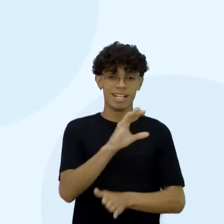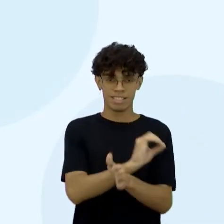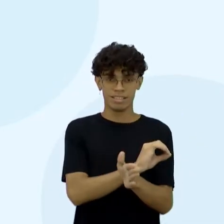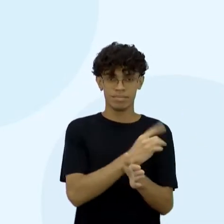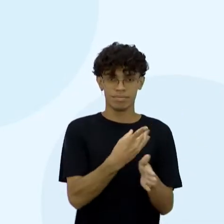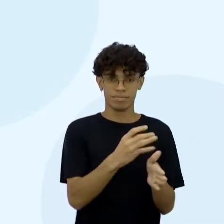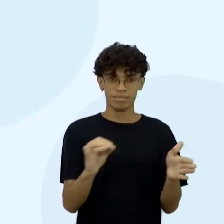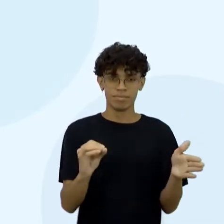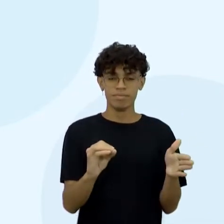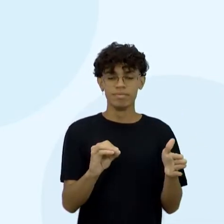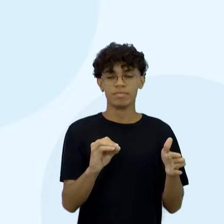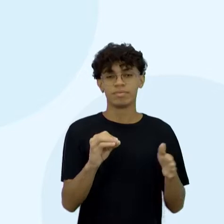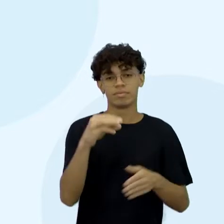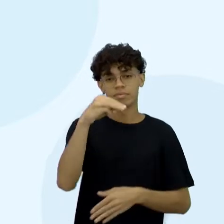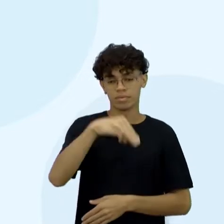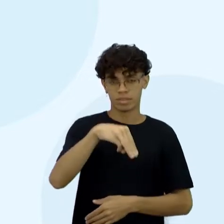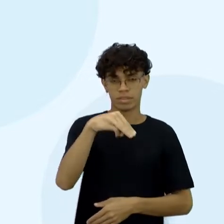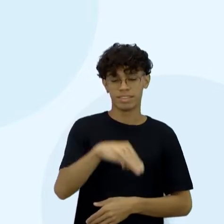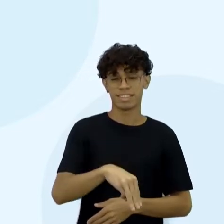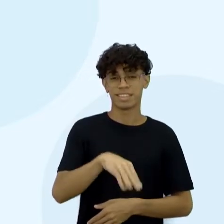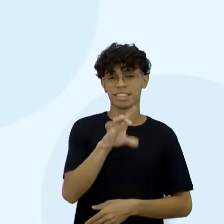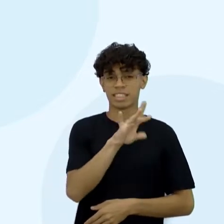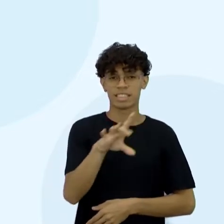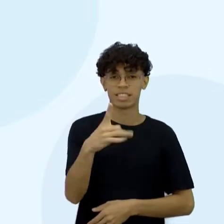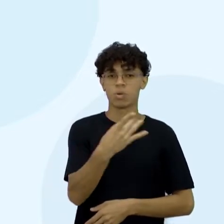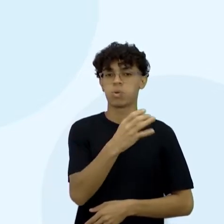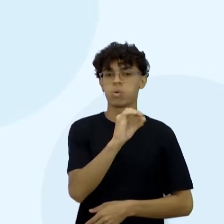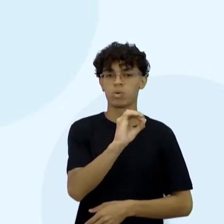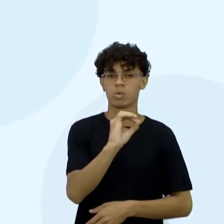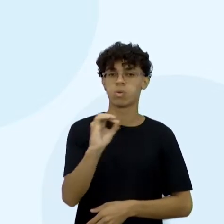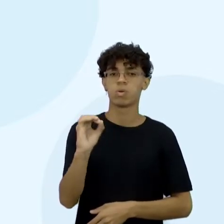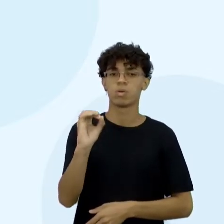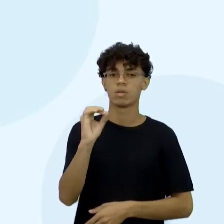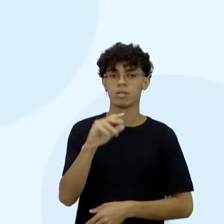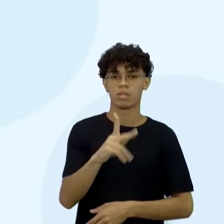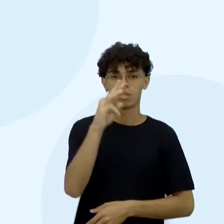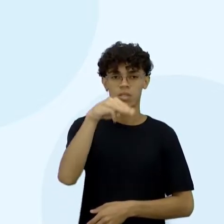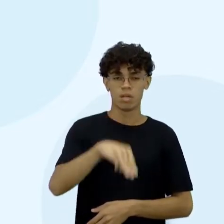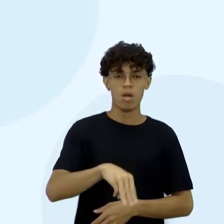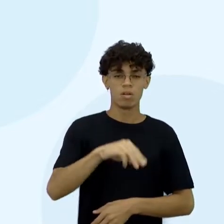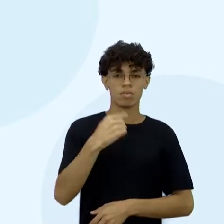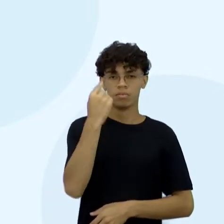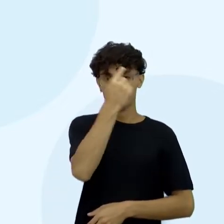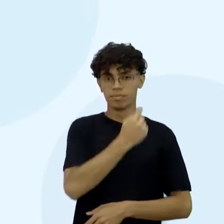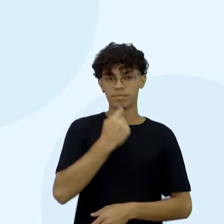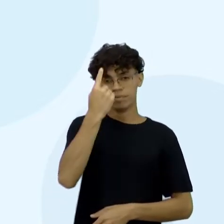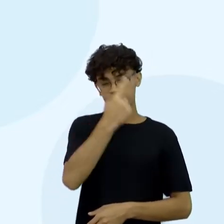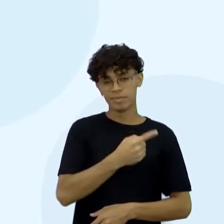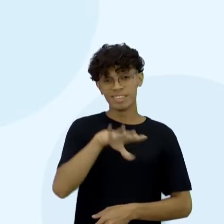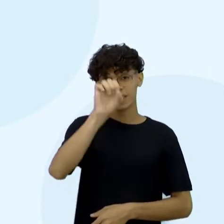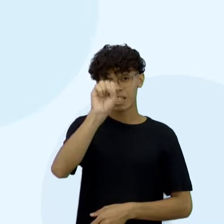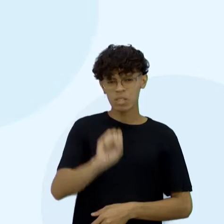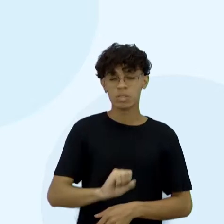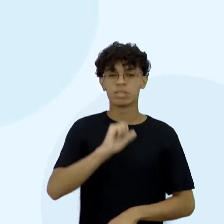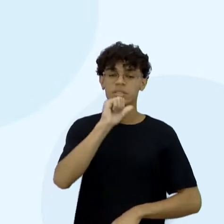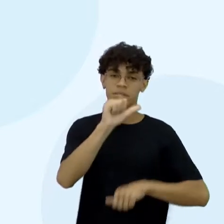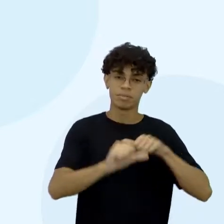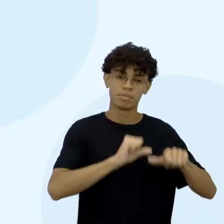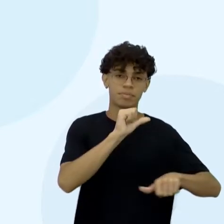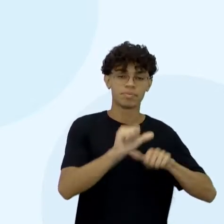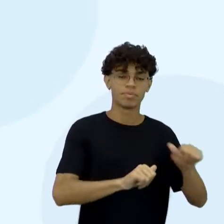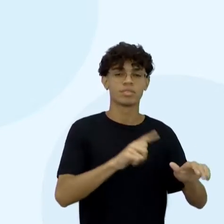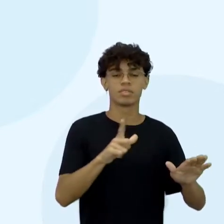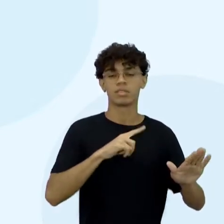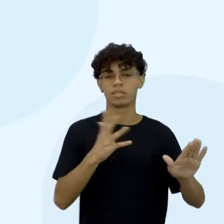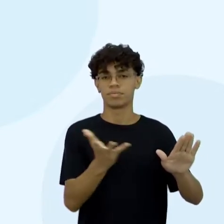100 metros, a 100 km por hora. Então, ele faz mais ou menos, né, a cada segundo que passa, um aumento na